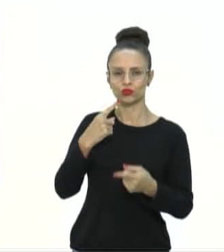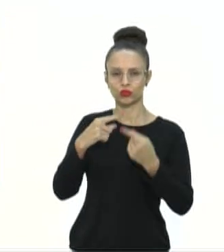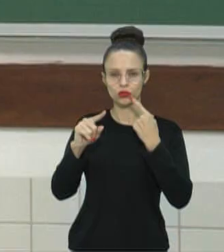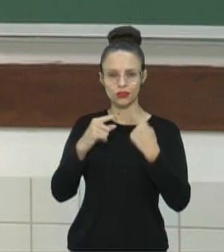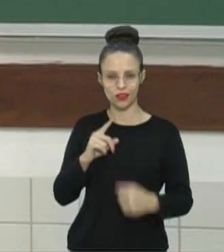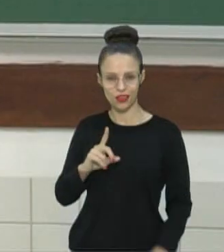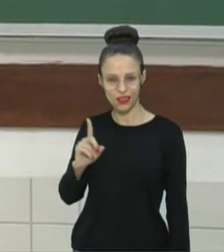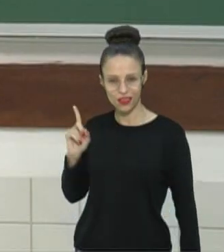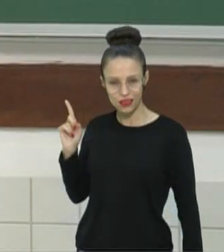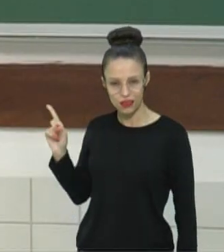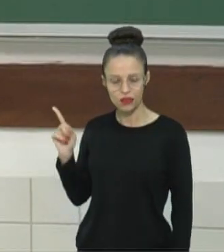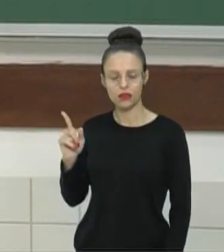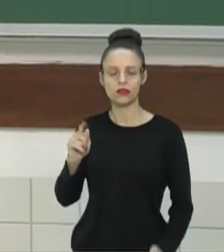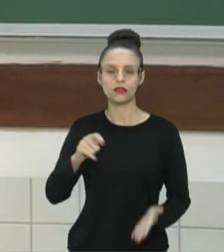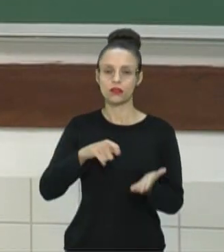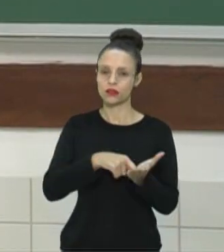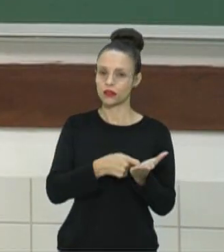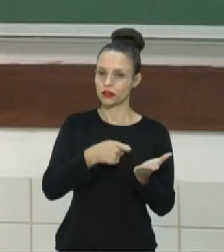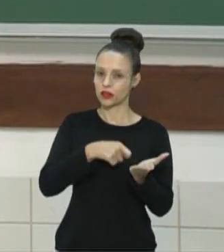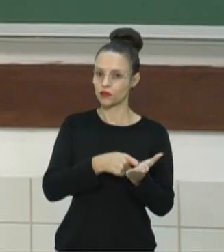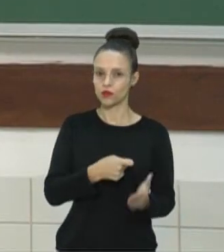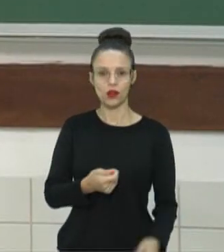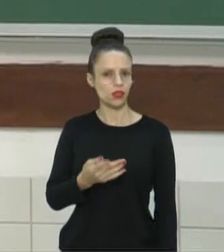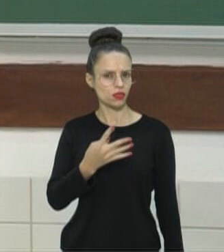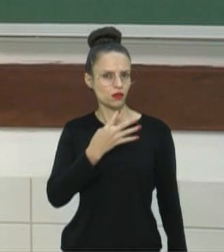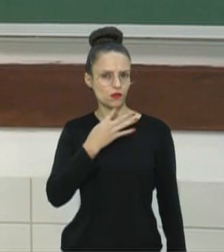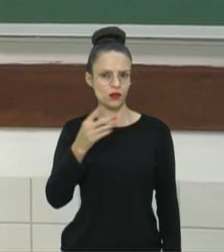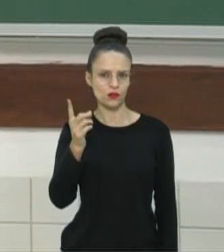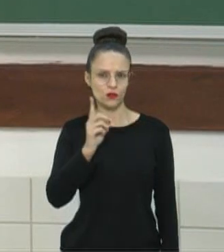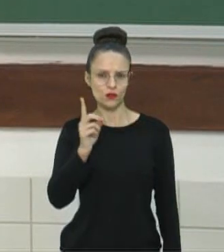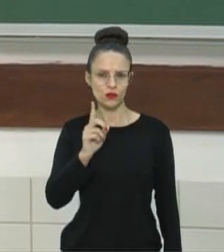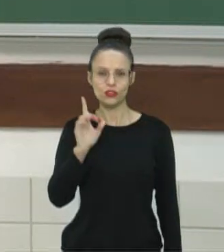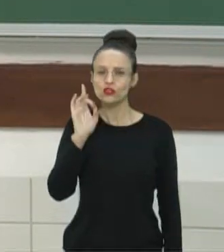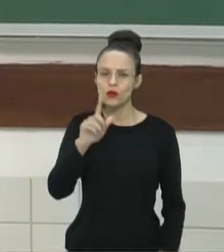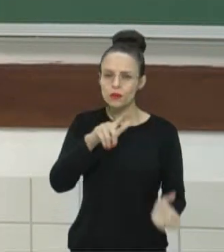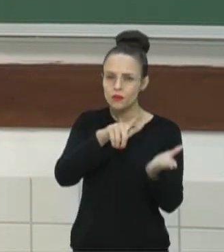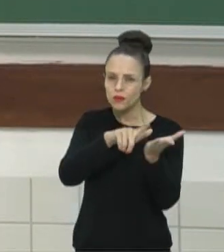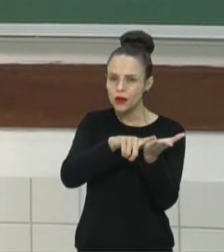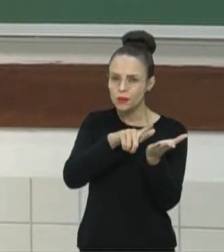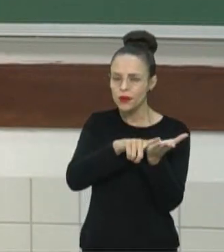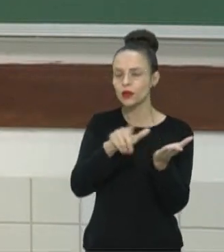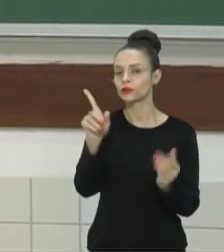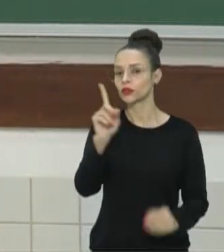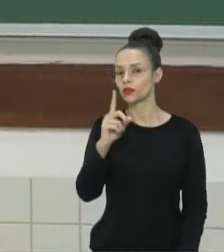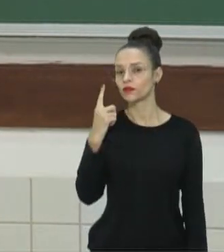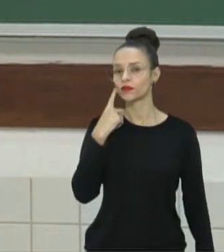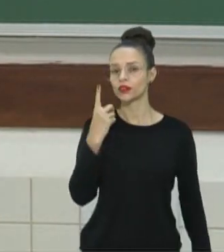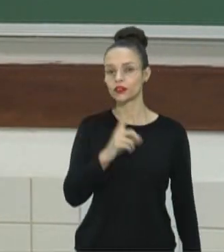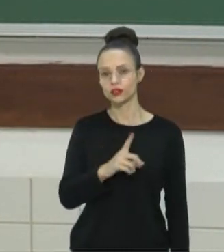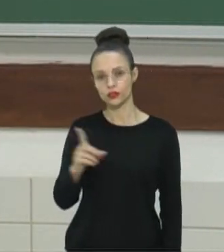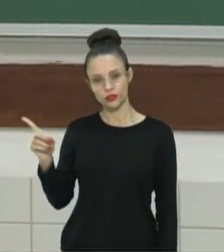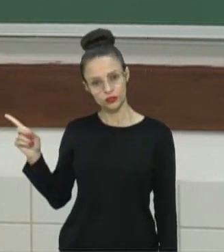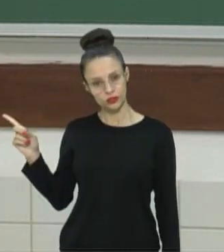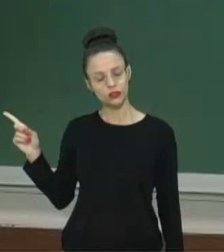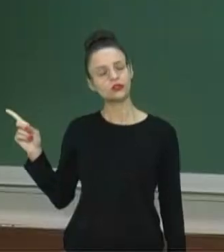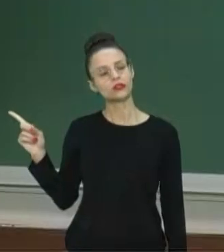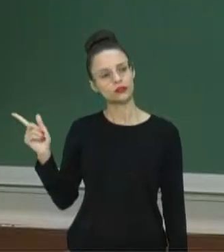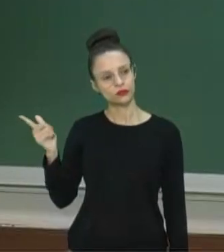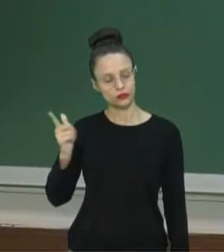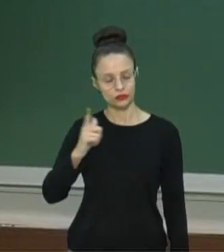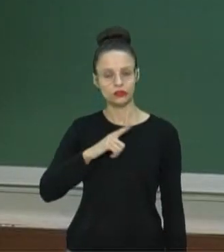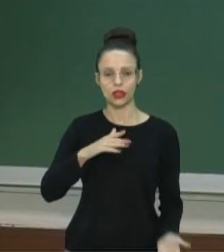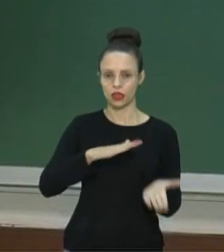Esse tipo de gravura não é conhecida também somente no papel. Então, vocês podem ver que